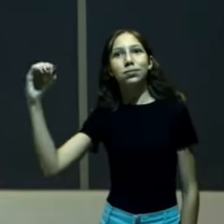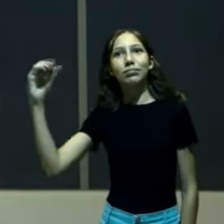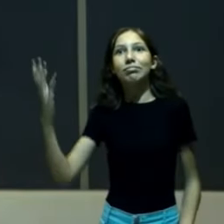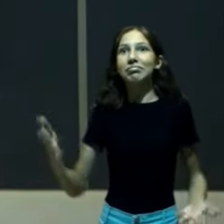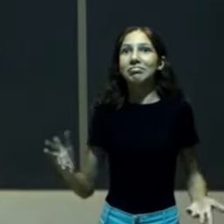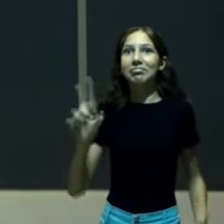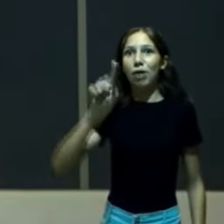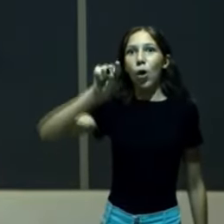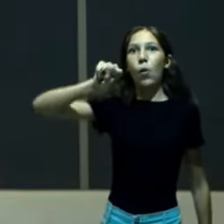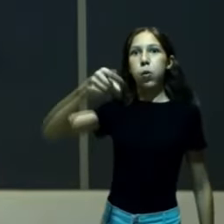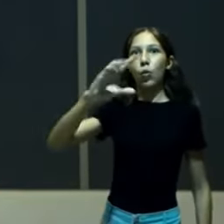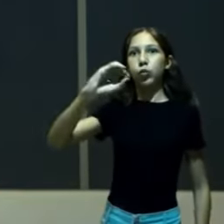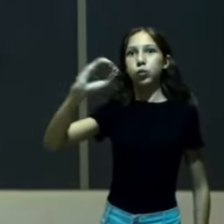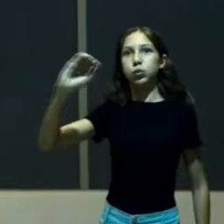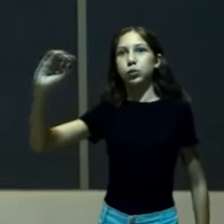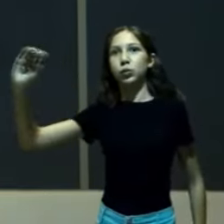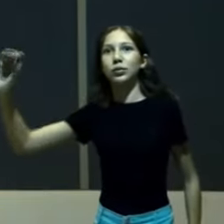Agora vamos entender,